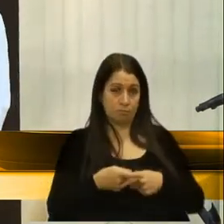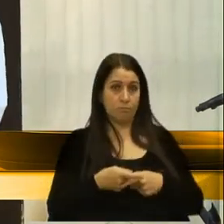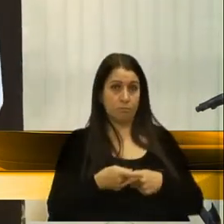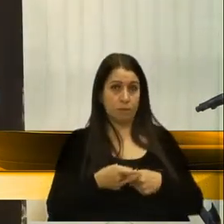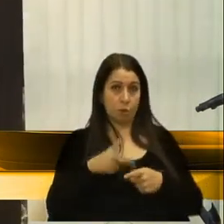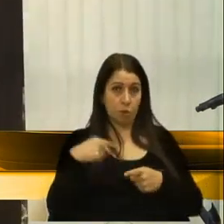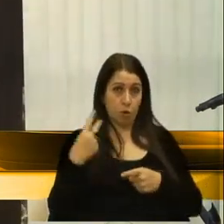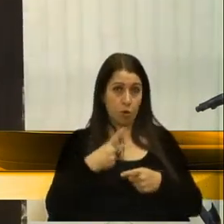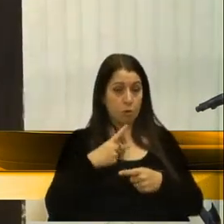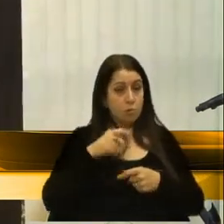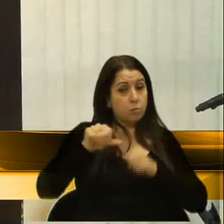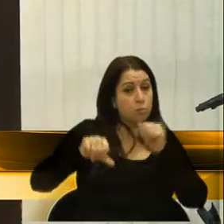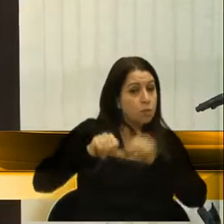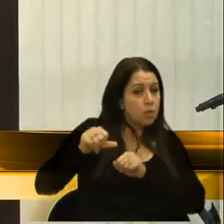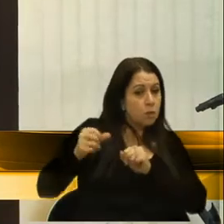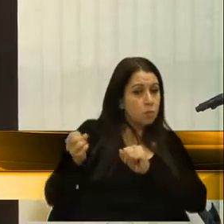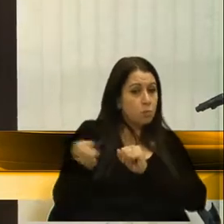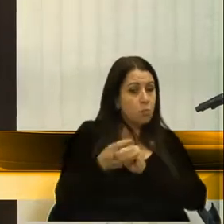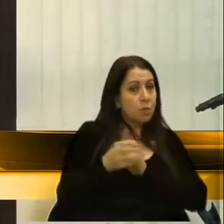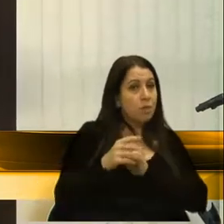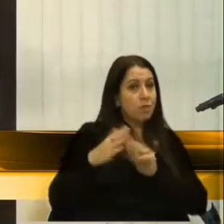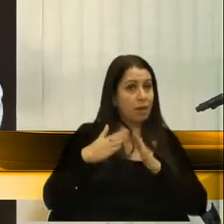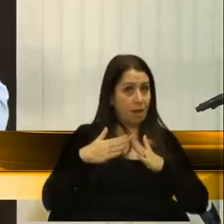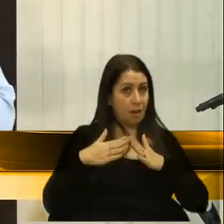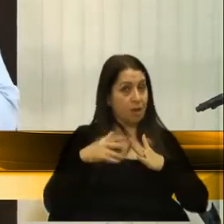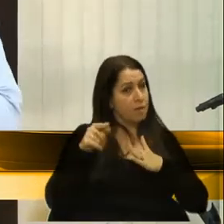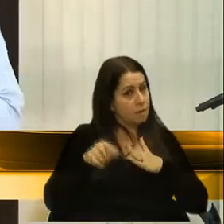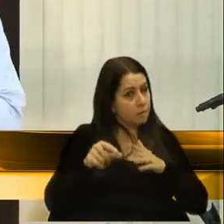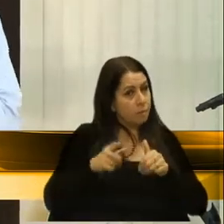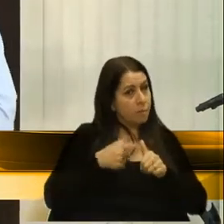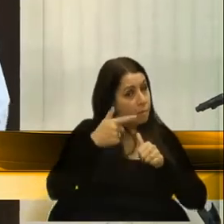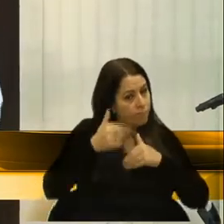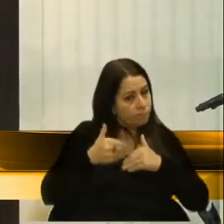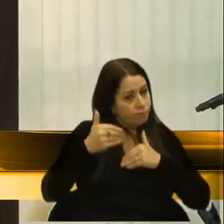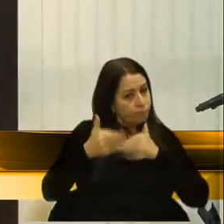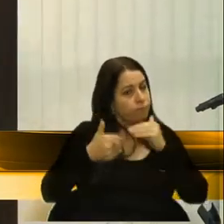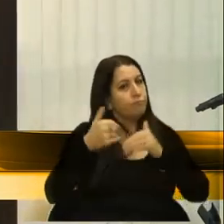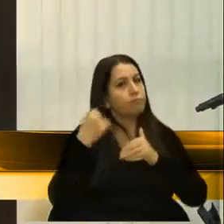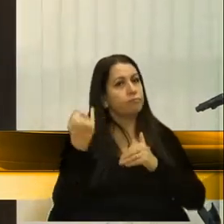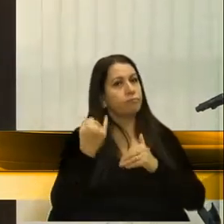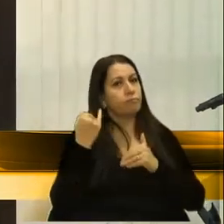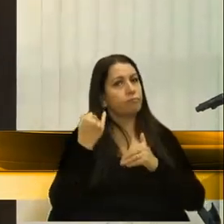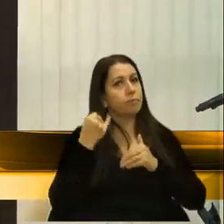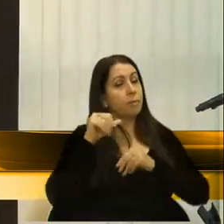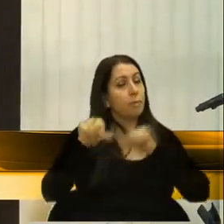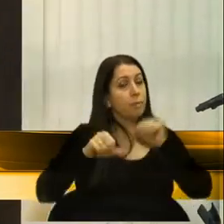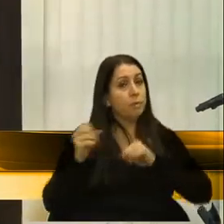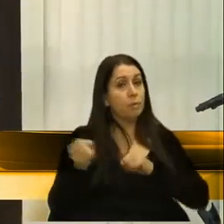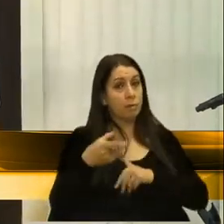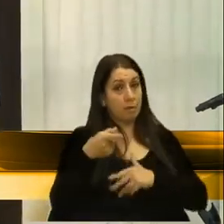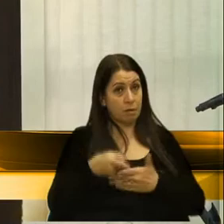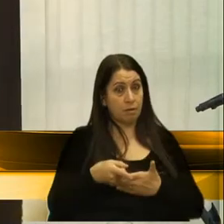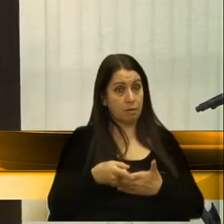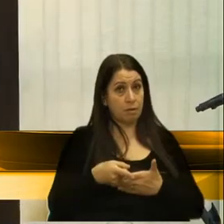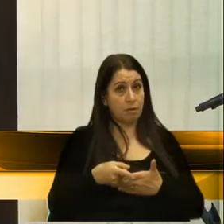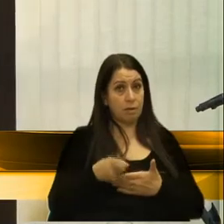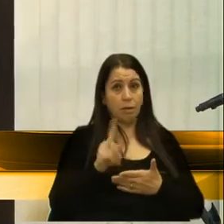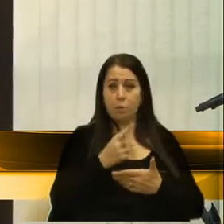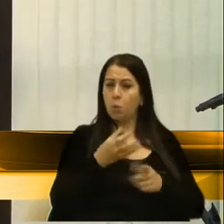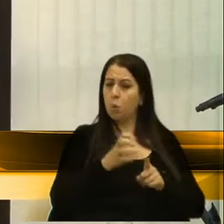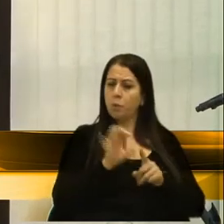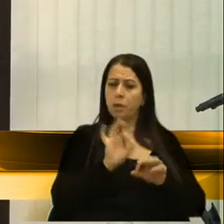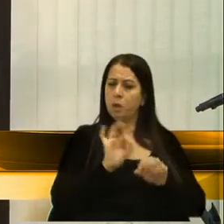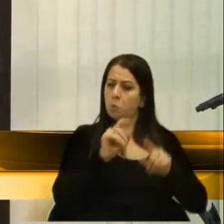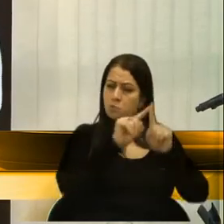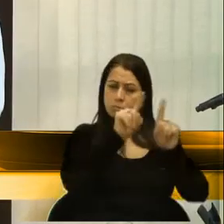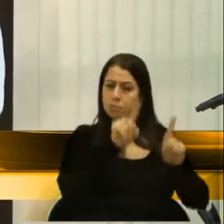nós estamos modernizando a casa. E esse é um primeiro passo fundamental para a modernização da casa. Não é contra nenhum